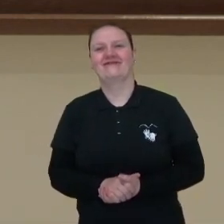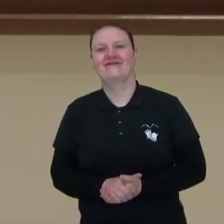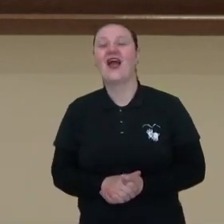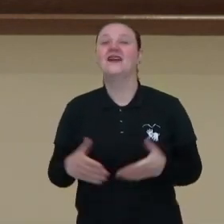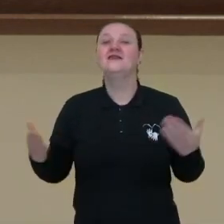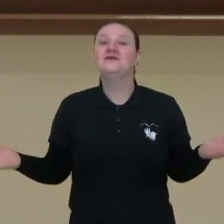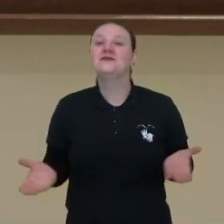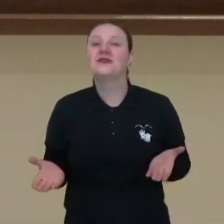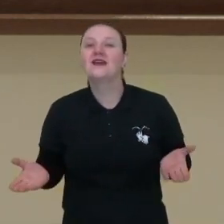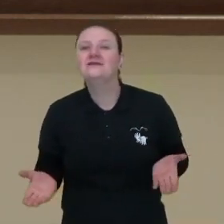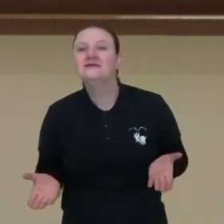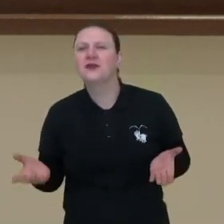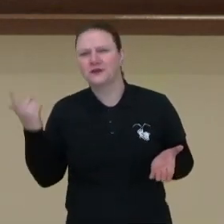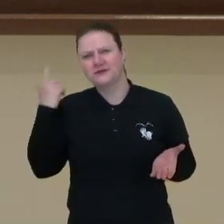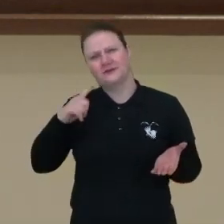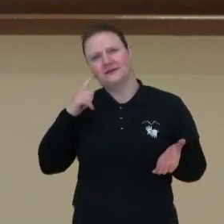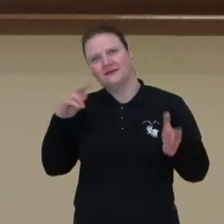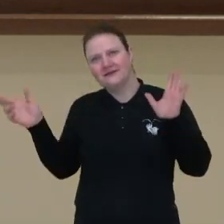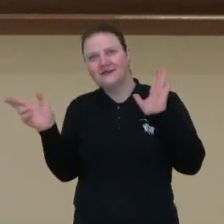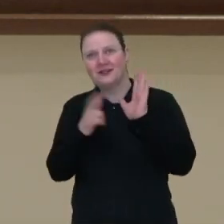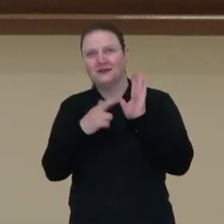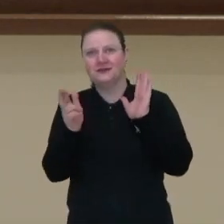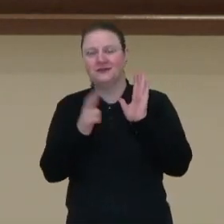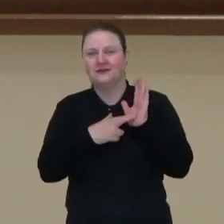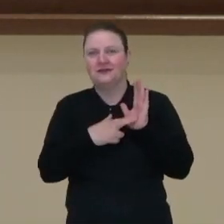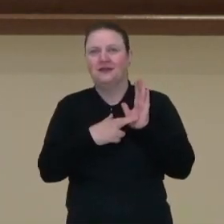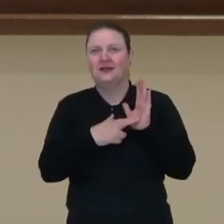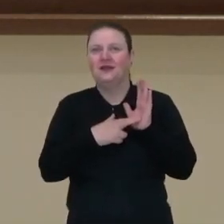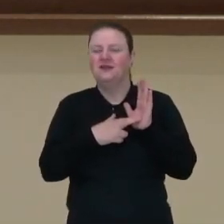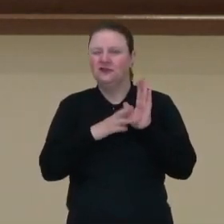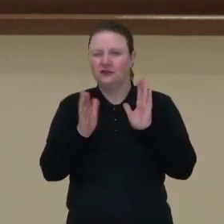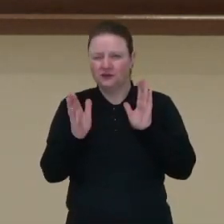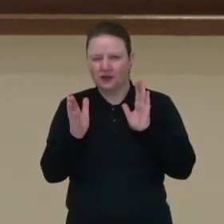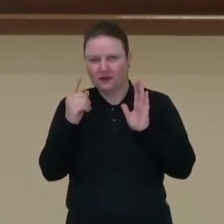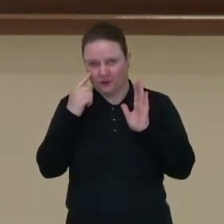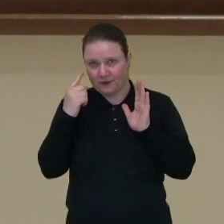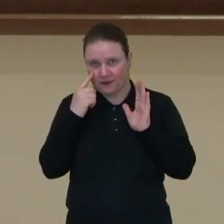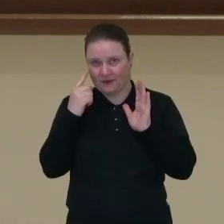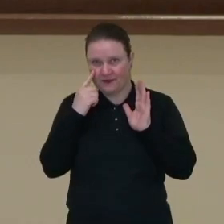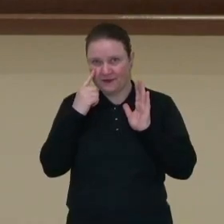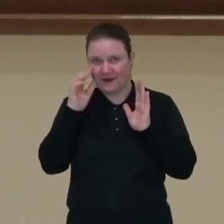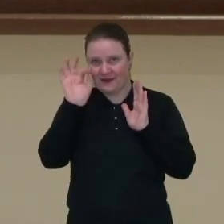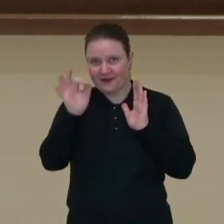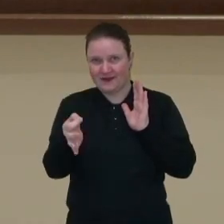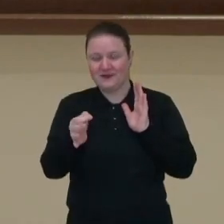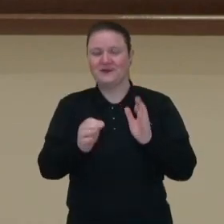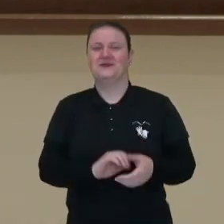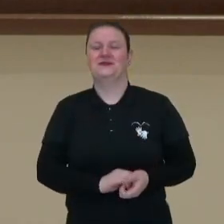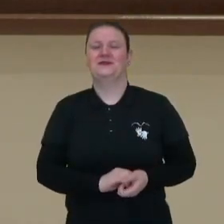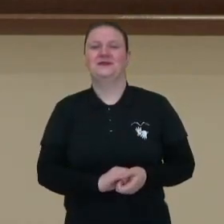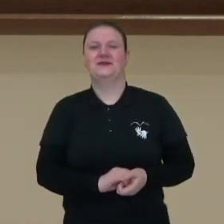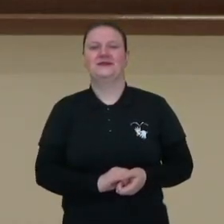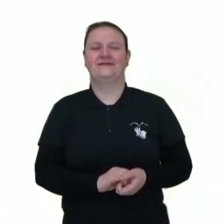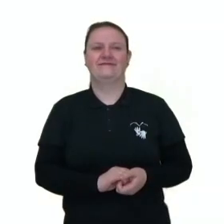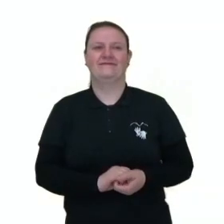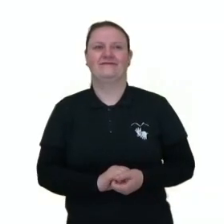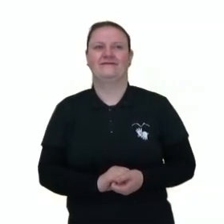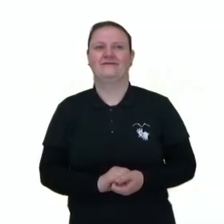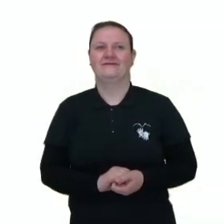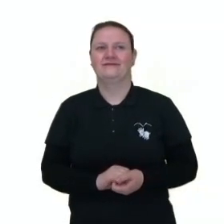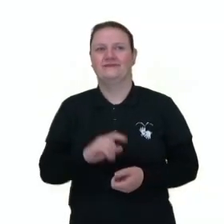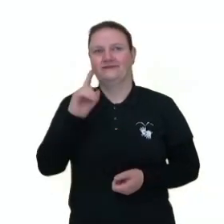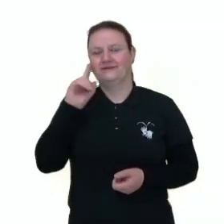Legal. E aí, você conseguiu responder então o que o professor solicitou? Vamos ver se vocês acertaram? Vejamos aqui então